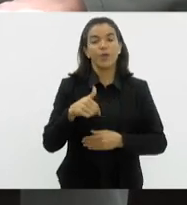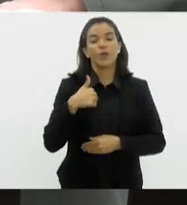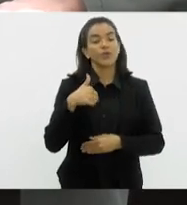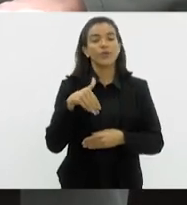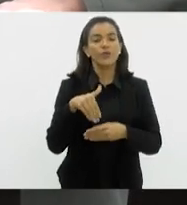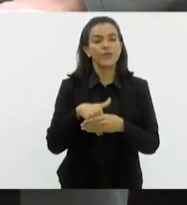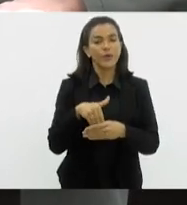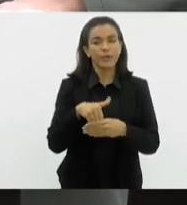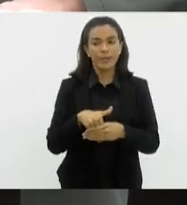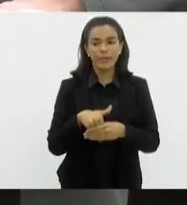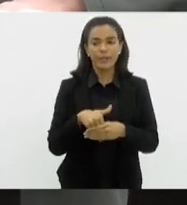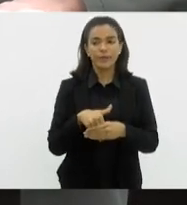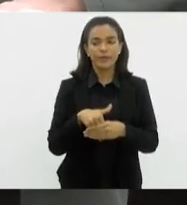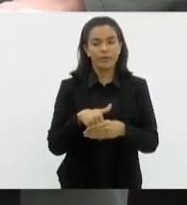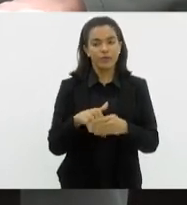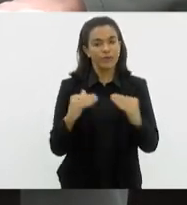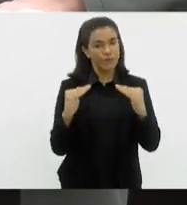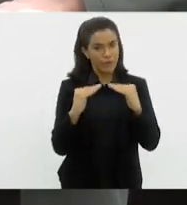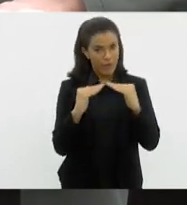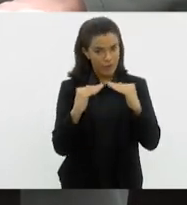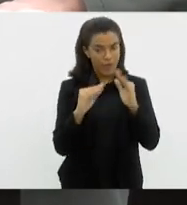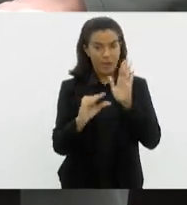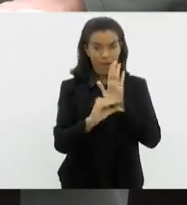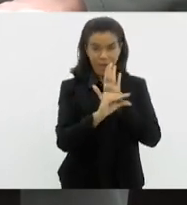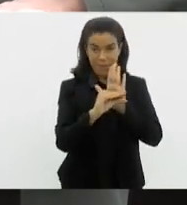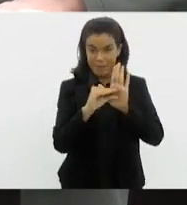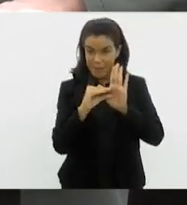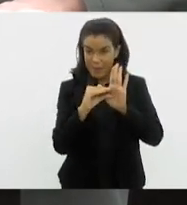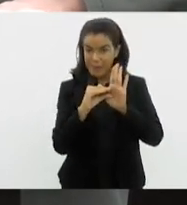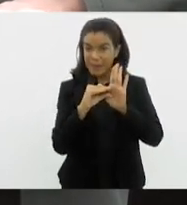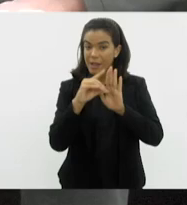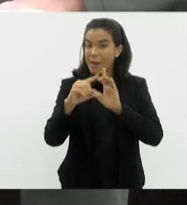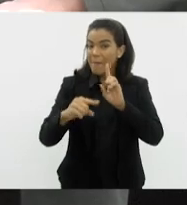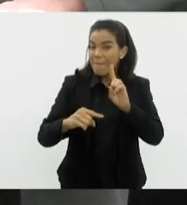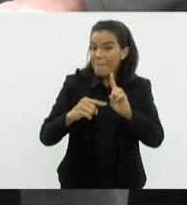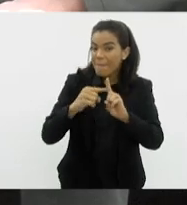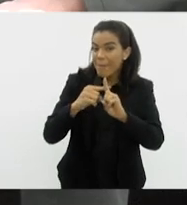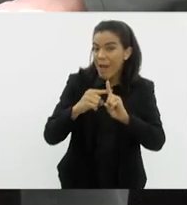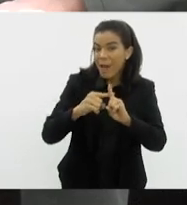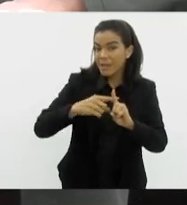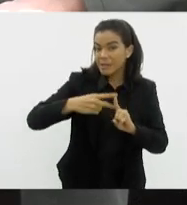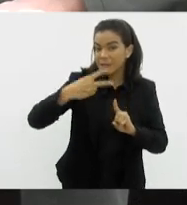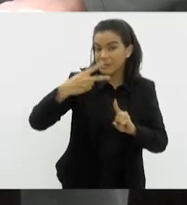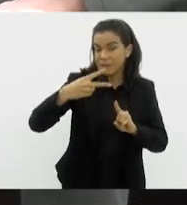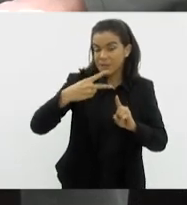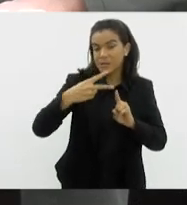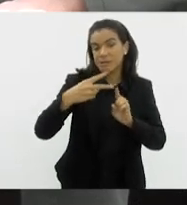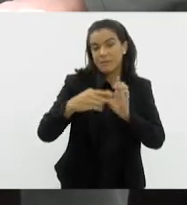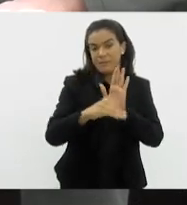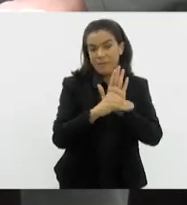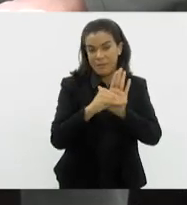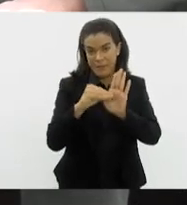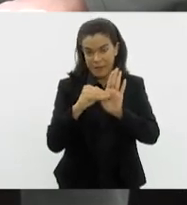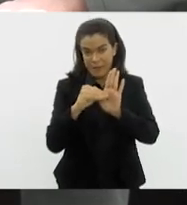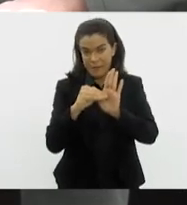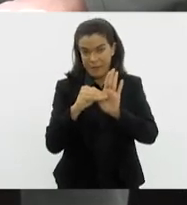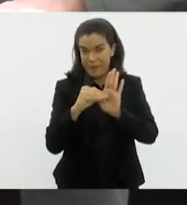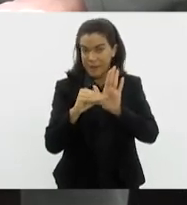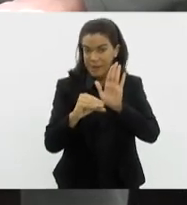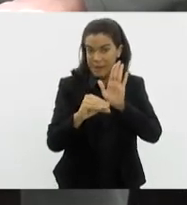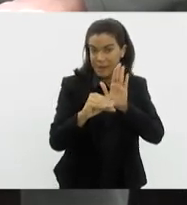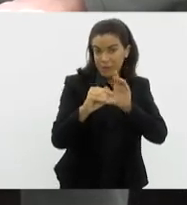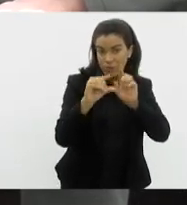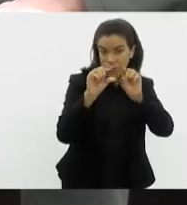votando favorável às emendas com submenda. Com submenda. Tanto na